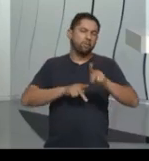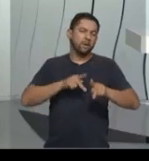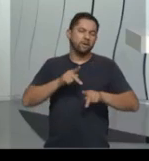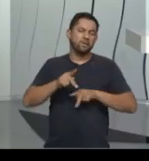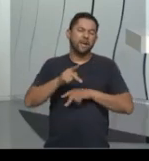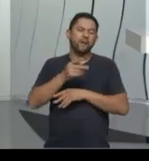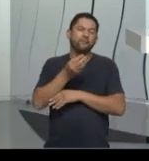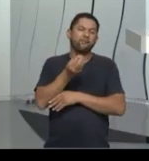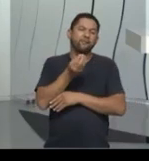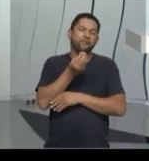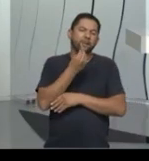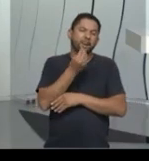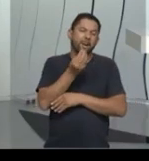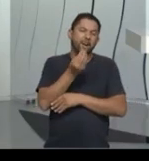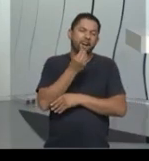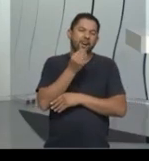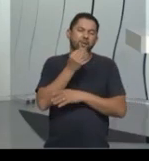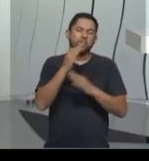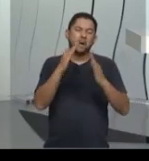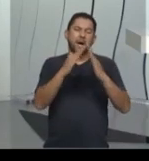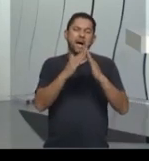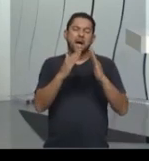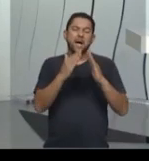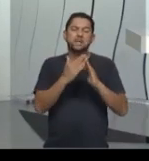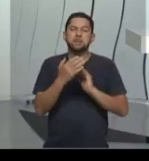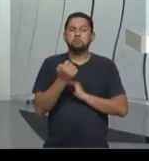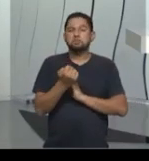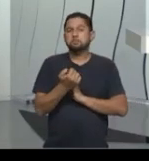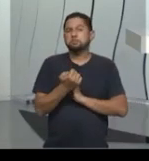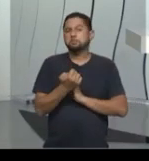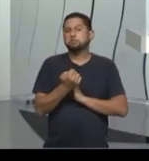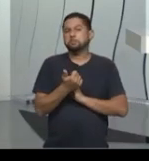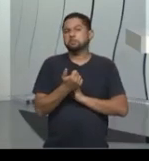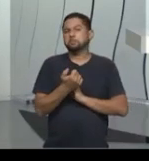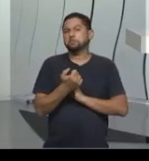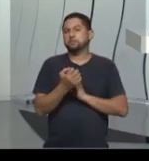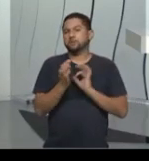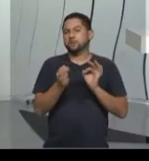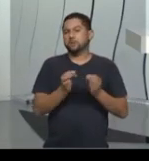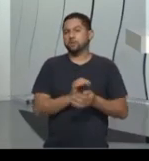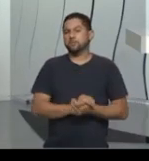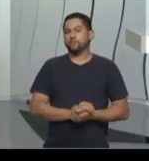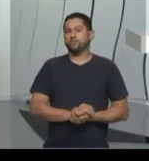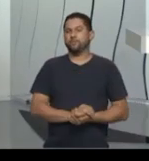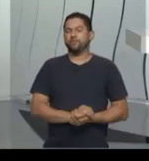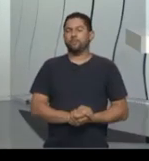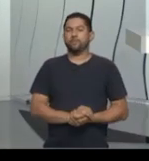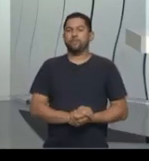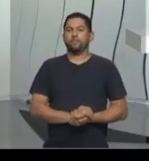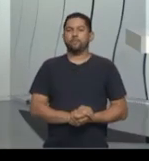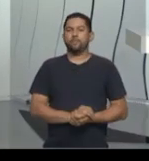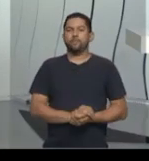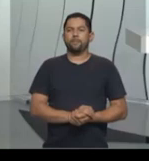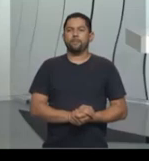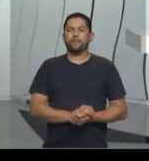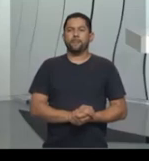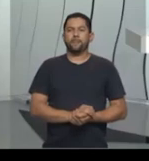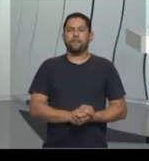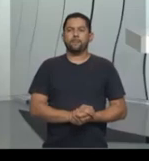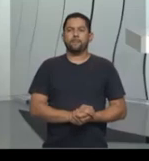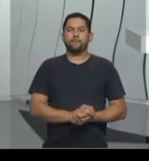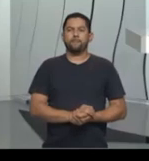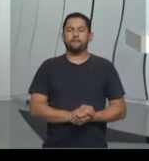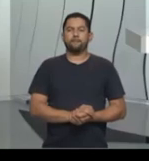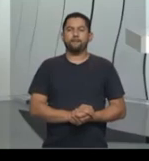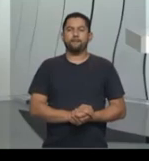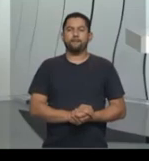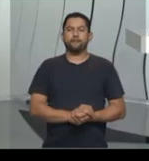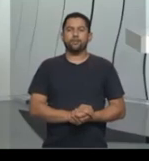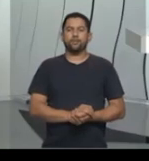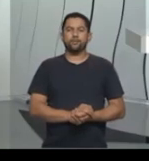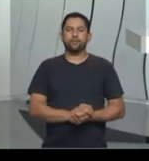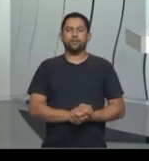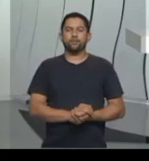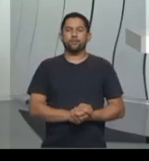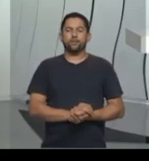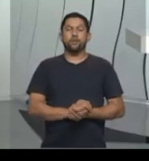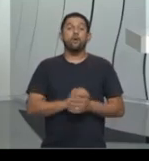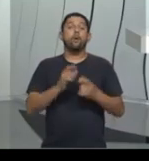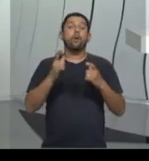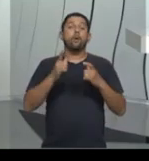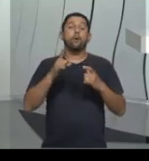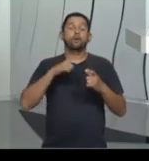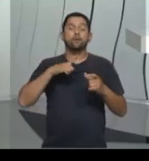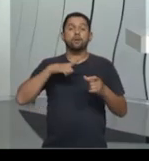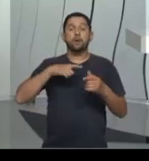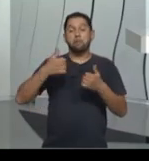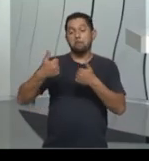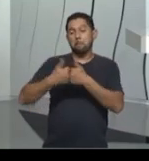A questão da ocupação é muito baixa, né? Ou seja, a densidade demográfica aqui nessas regiões são baixas, enquanto na parte